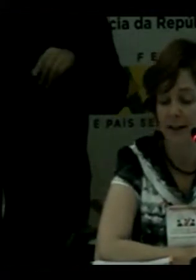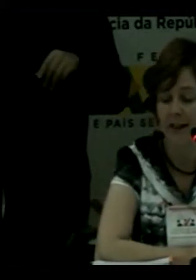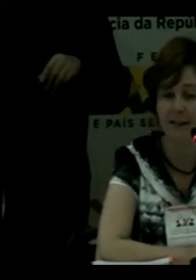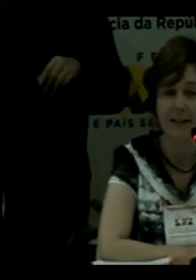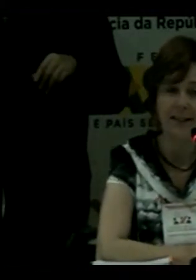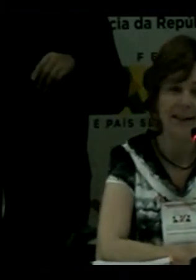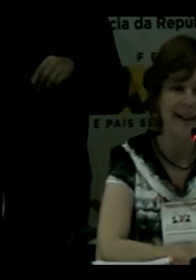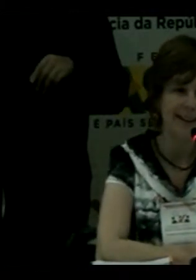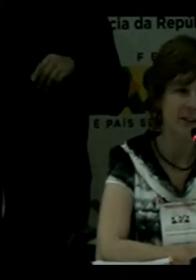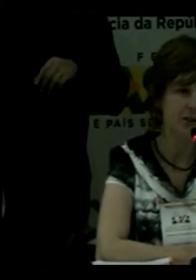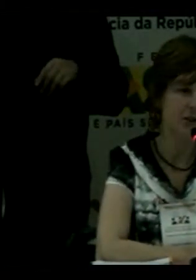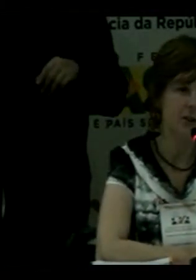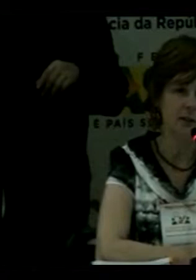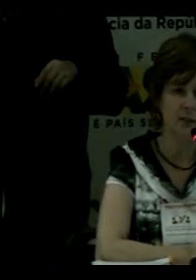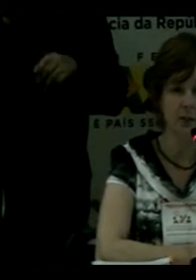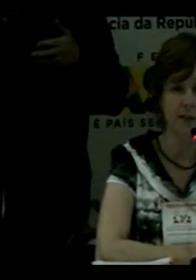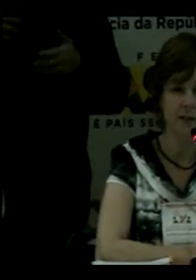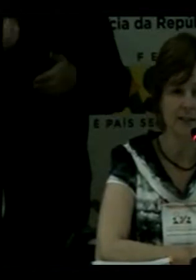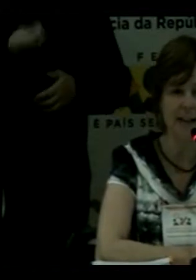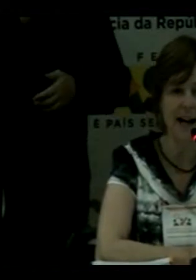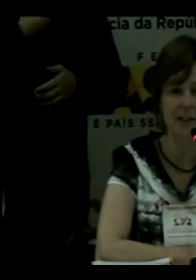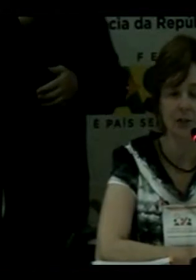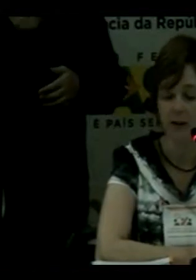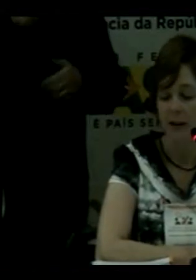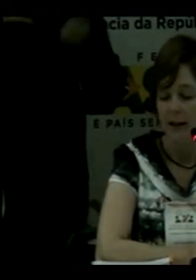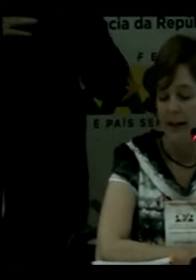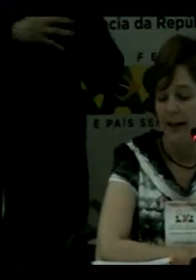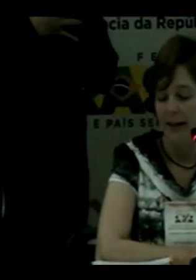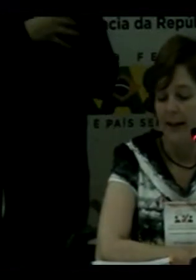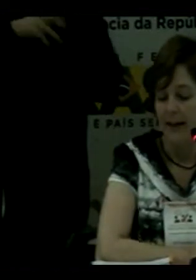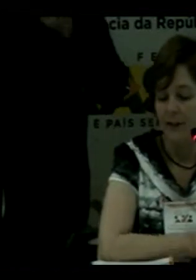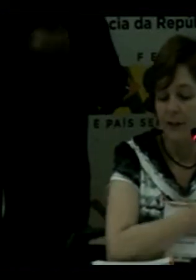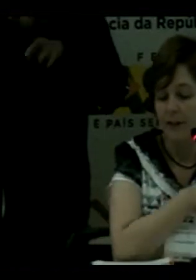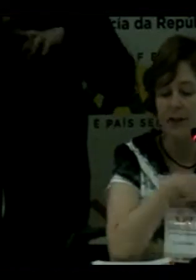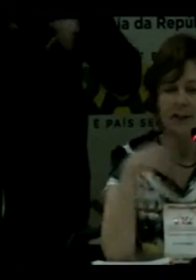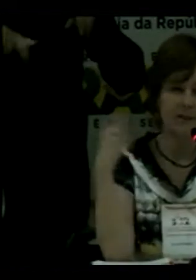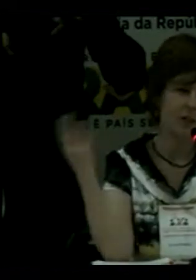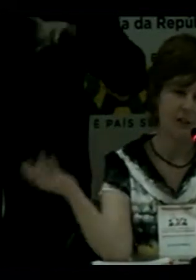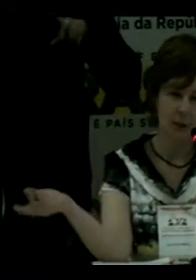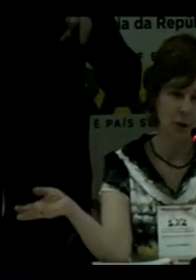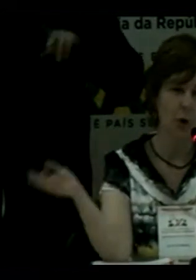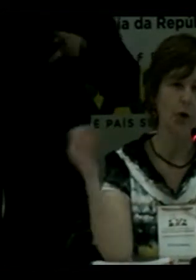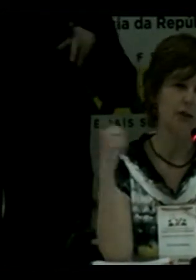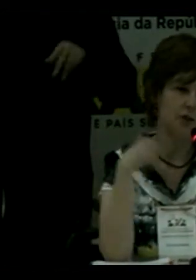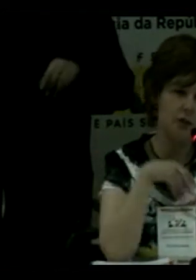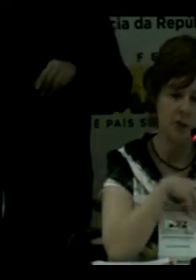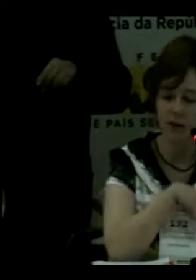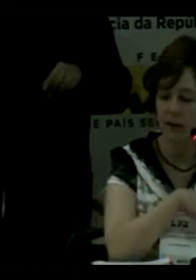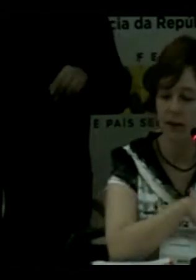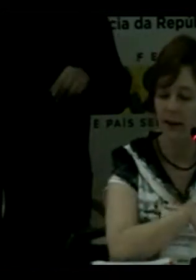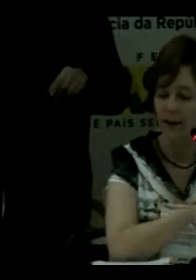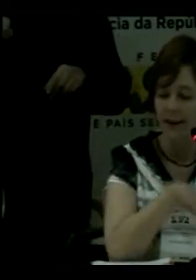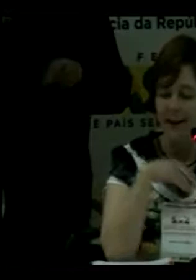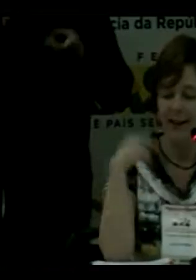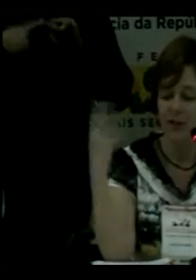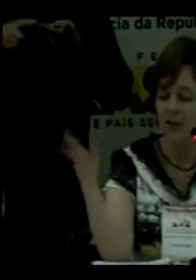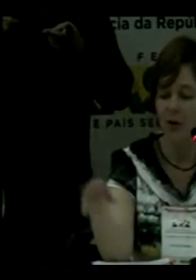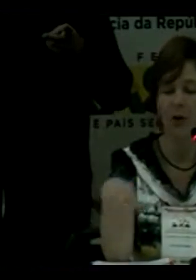institucionais existentes, garantindo essa diversidade de setores,